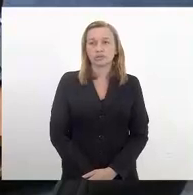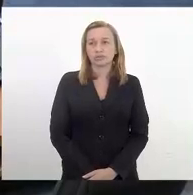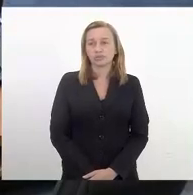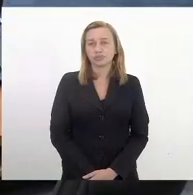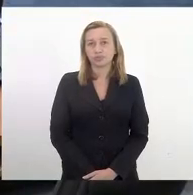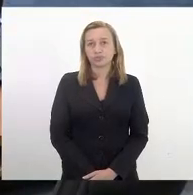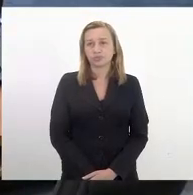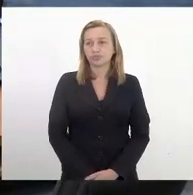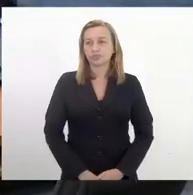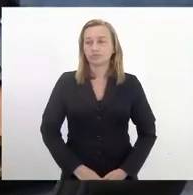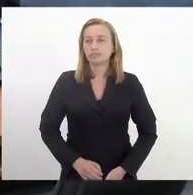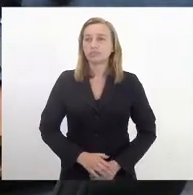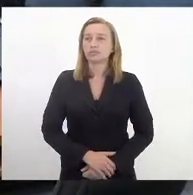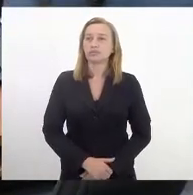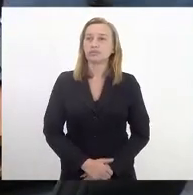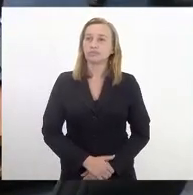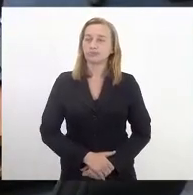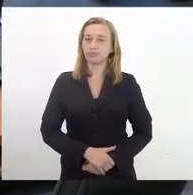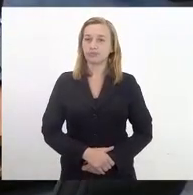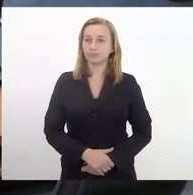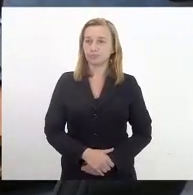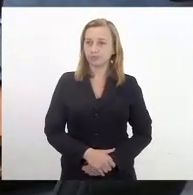E aí